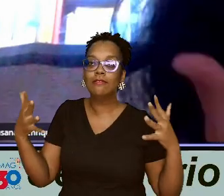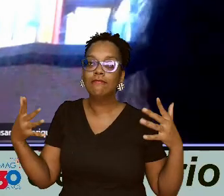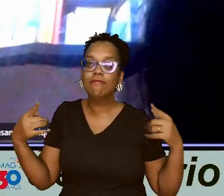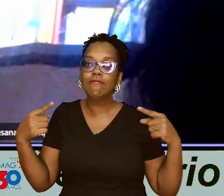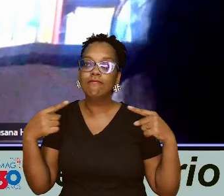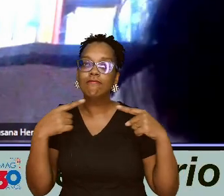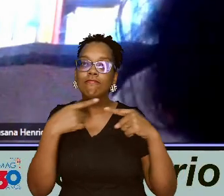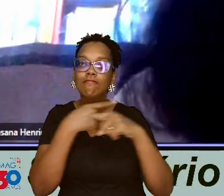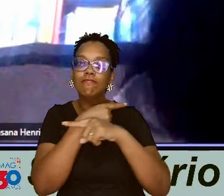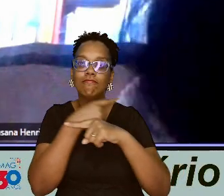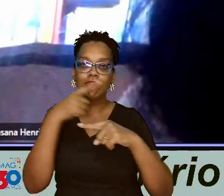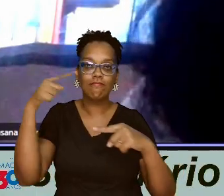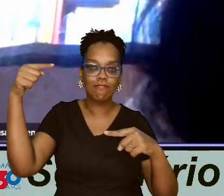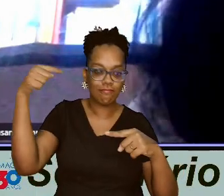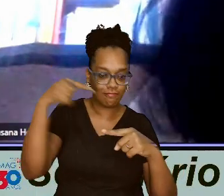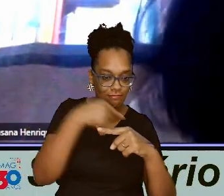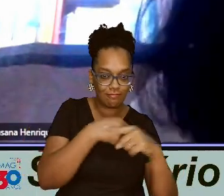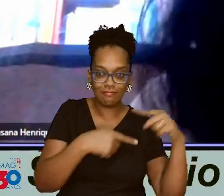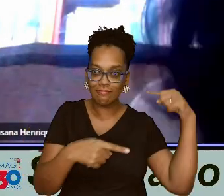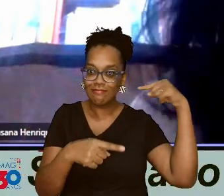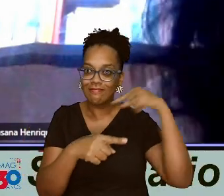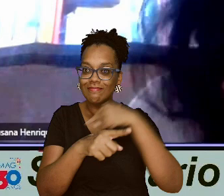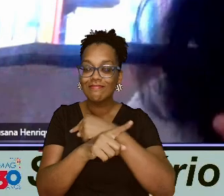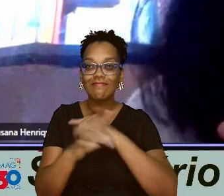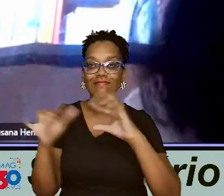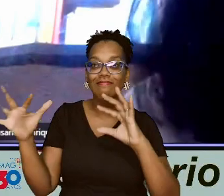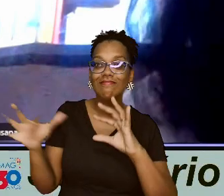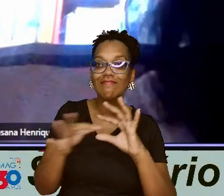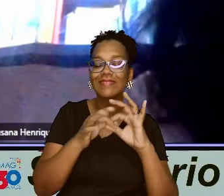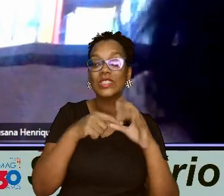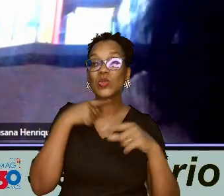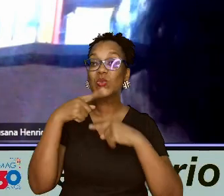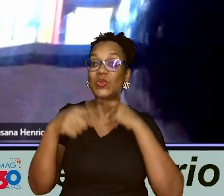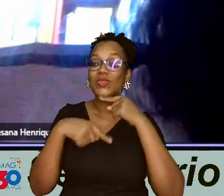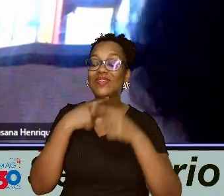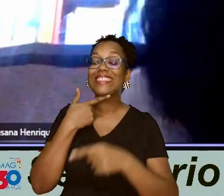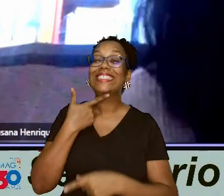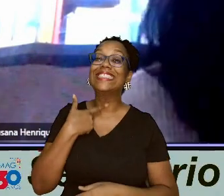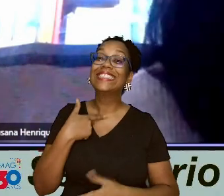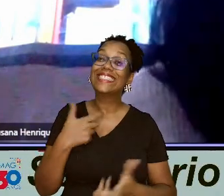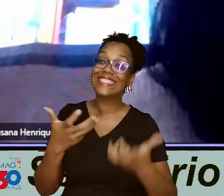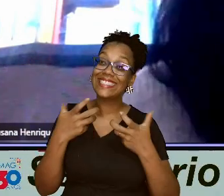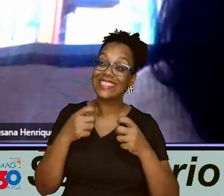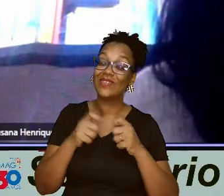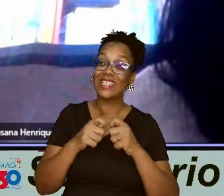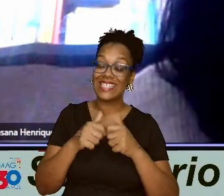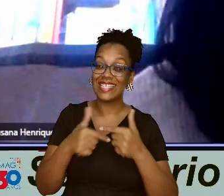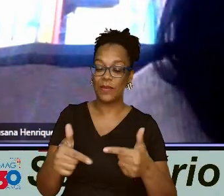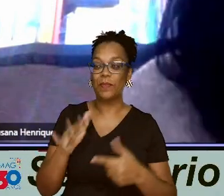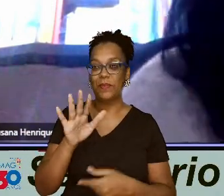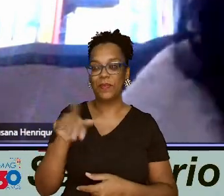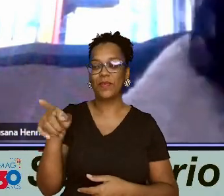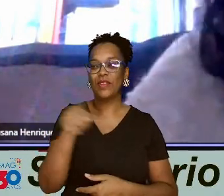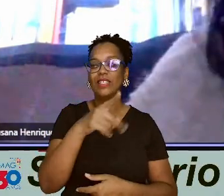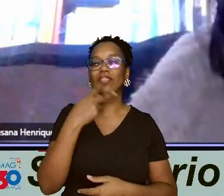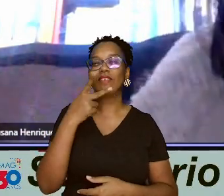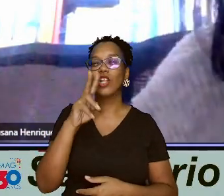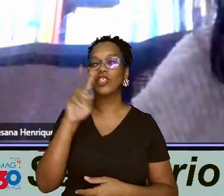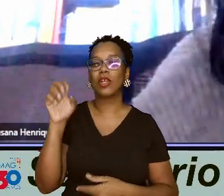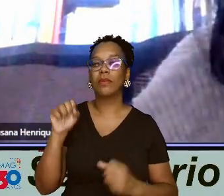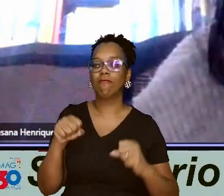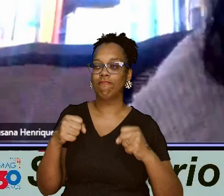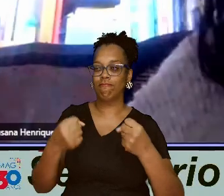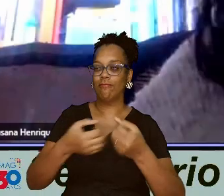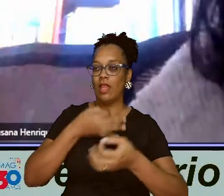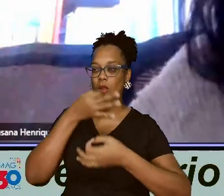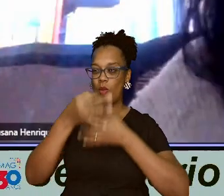tanto cruzamento aqui que eu fiquei morrendo de dúvida, que eu queria muito que tivesse sido feito. Vocês falam do reforço argumentativo,